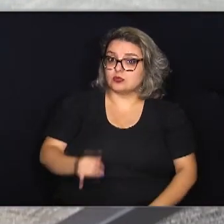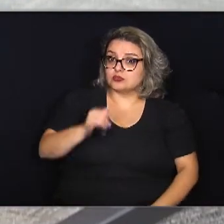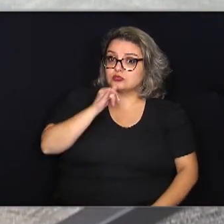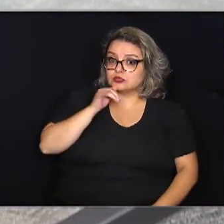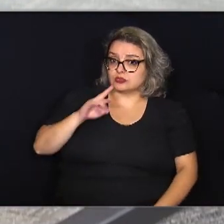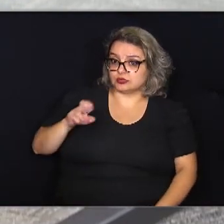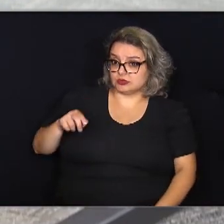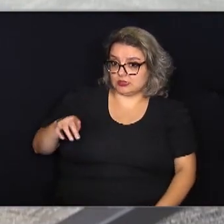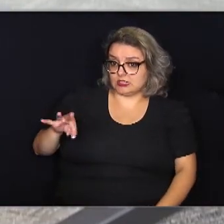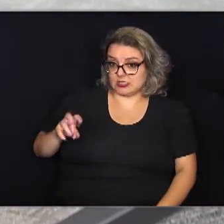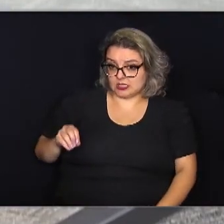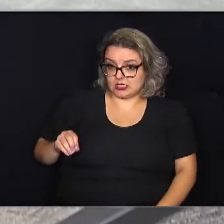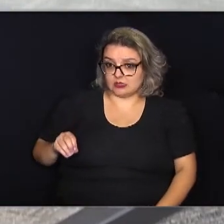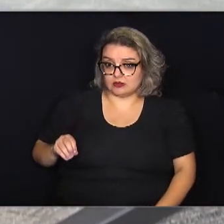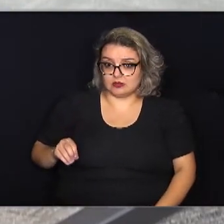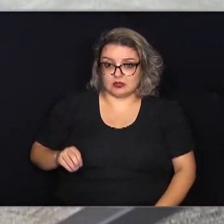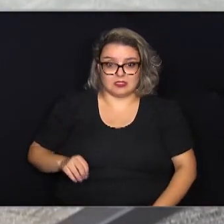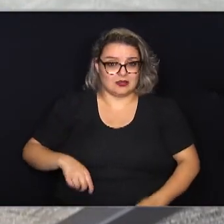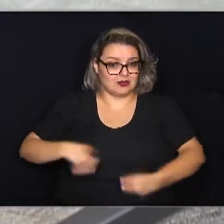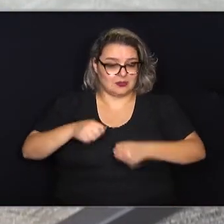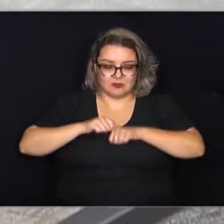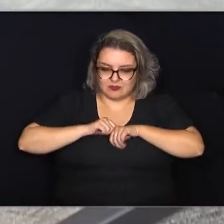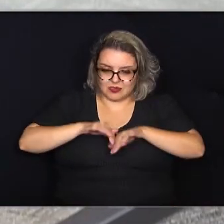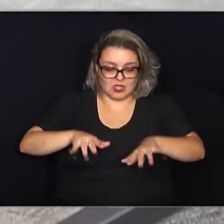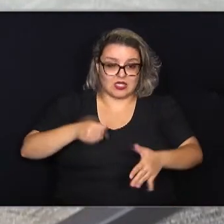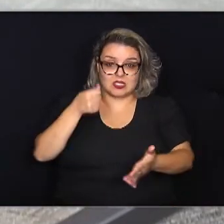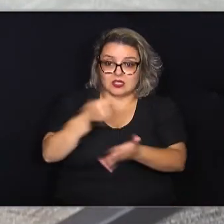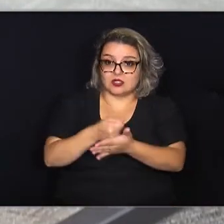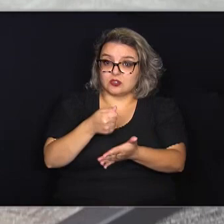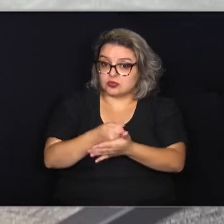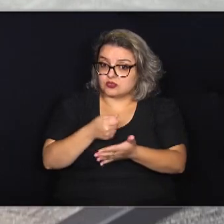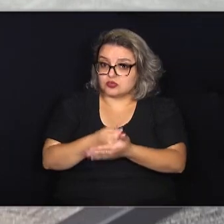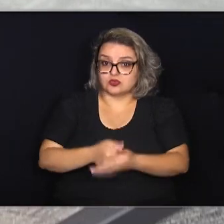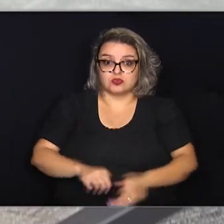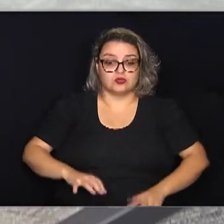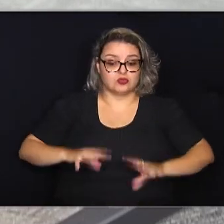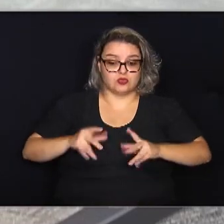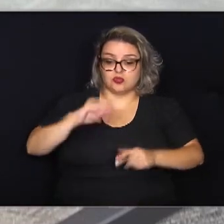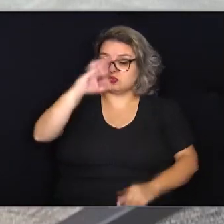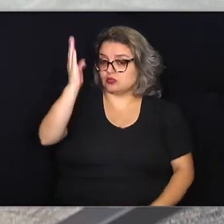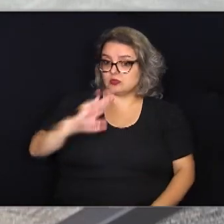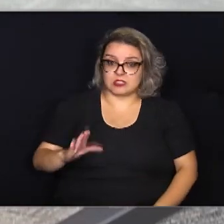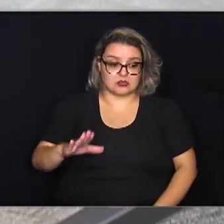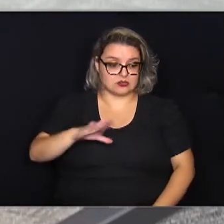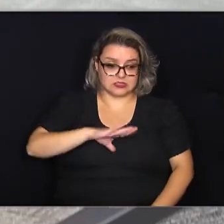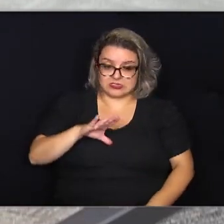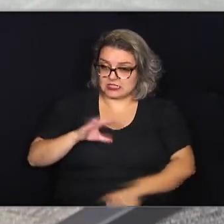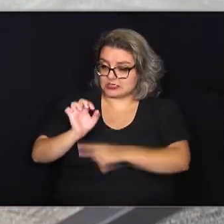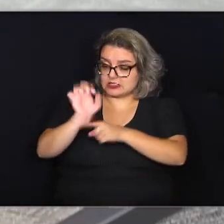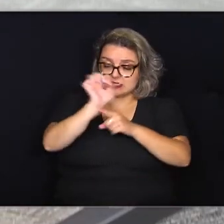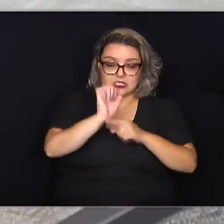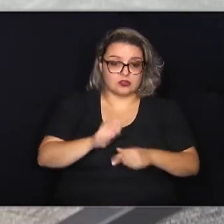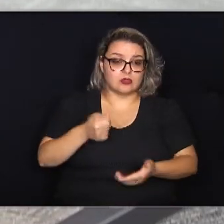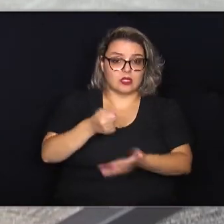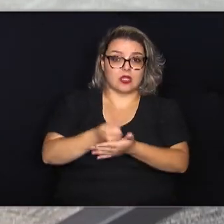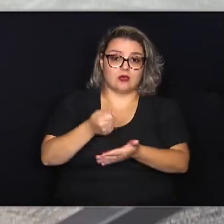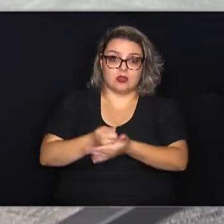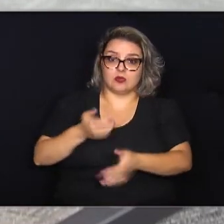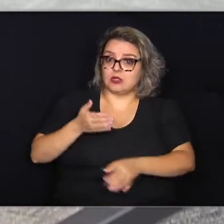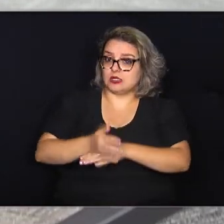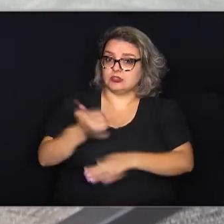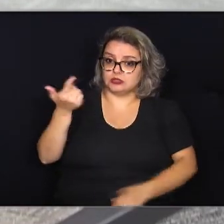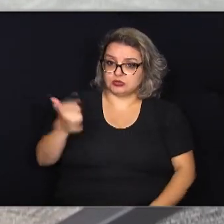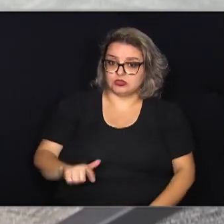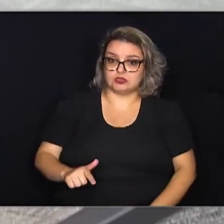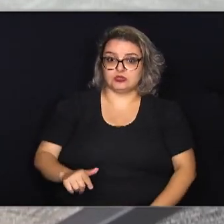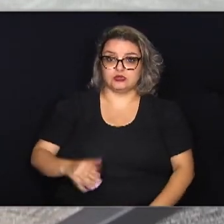Renato é um exemplo que a gente precisa percorrer, precisa garantir. O Estado brasileiro, os municípios precisam garantir o acesso e permanência do nosso